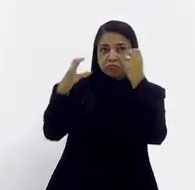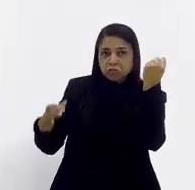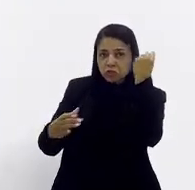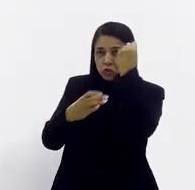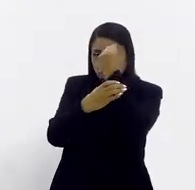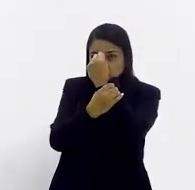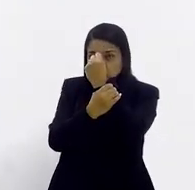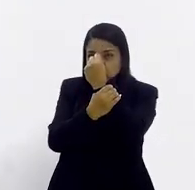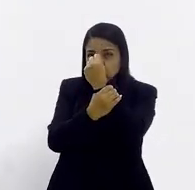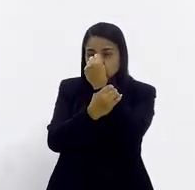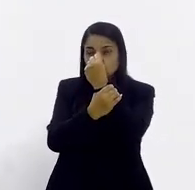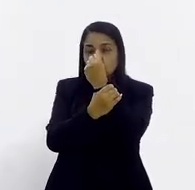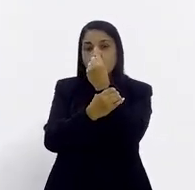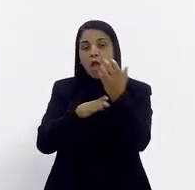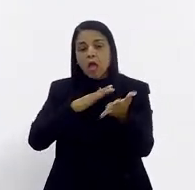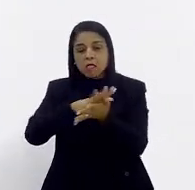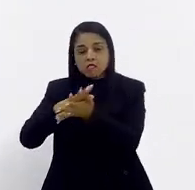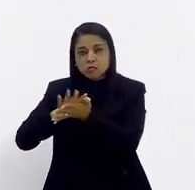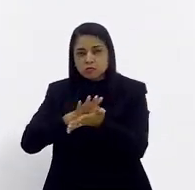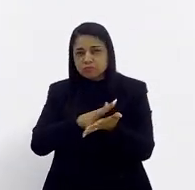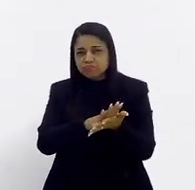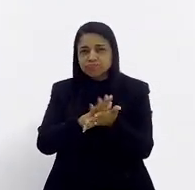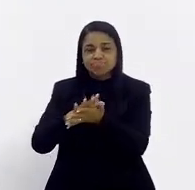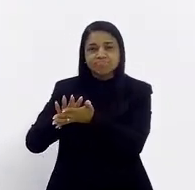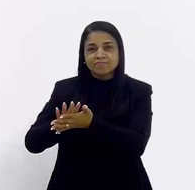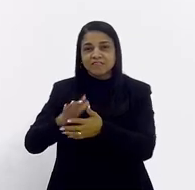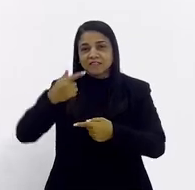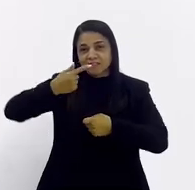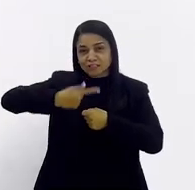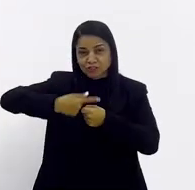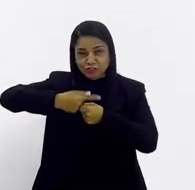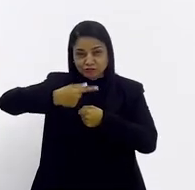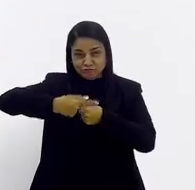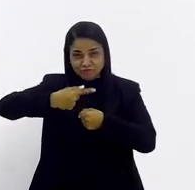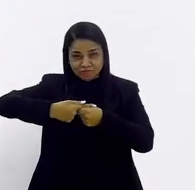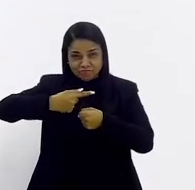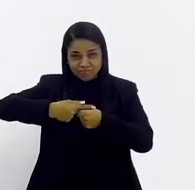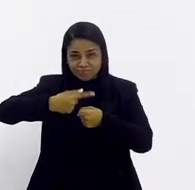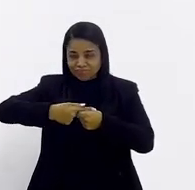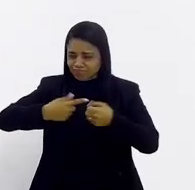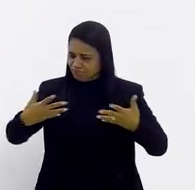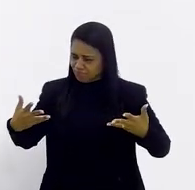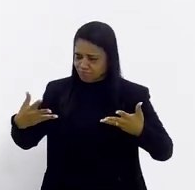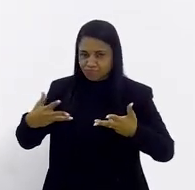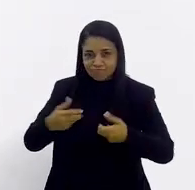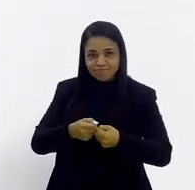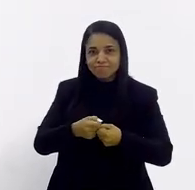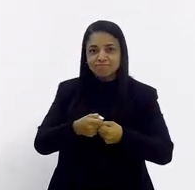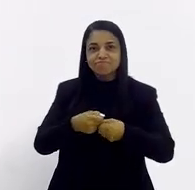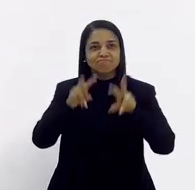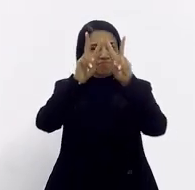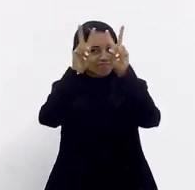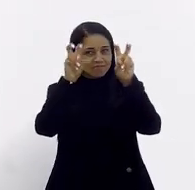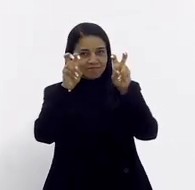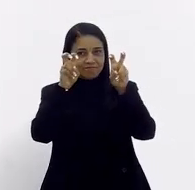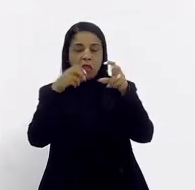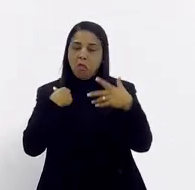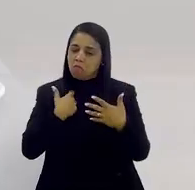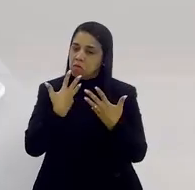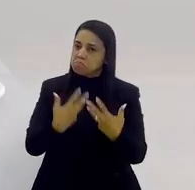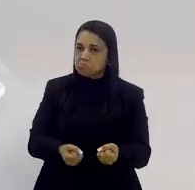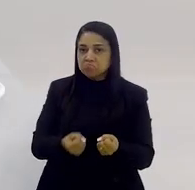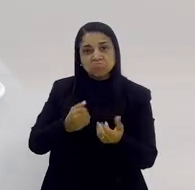Exu foi uma coisa que a grande rio fez foi campeão foi magnífico aquilo ali eu eu aprovei